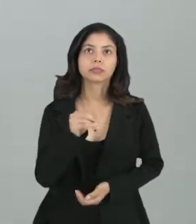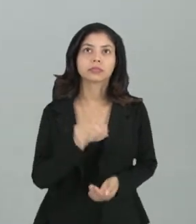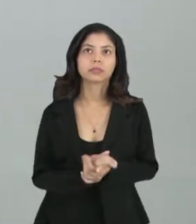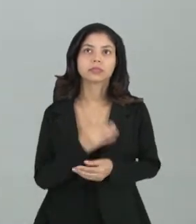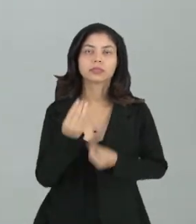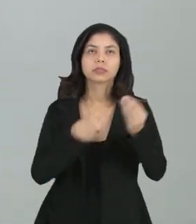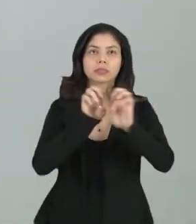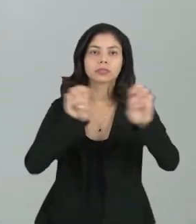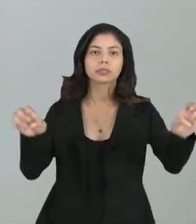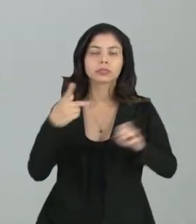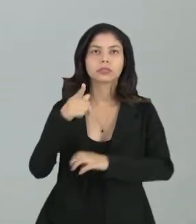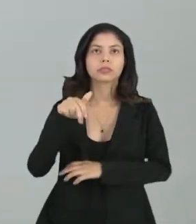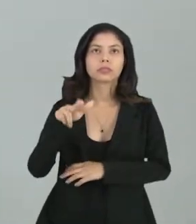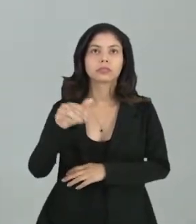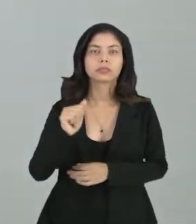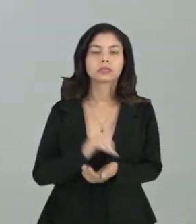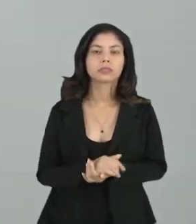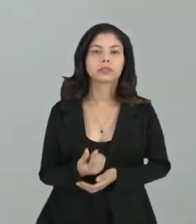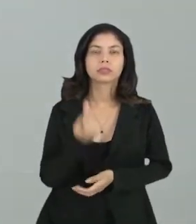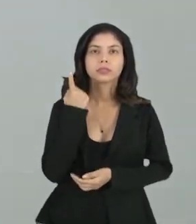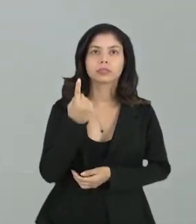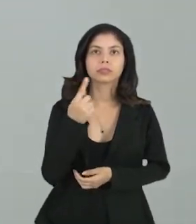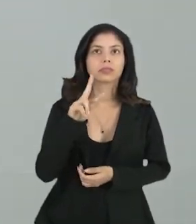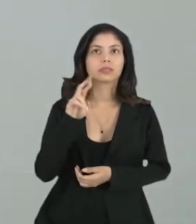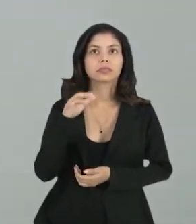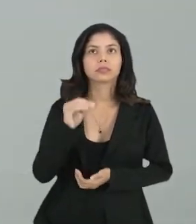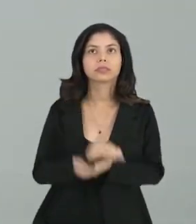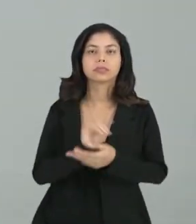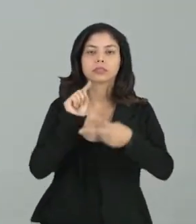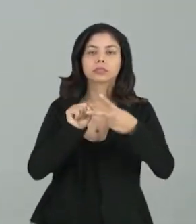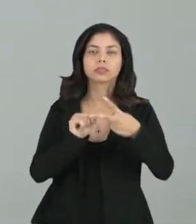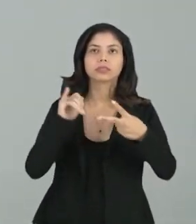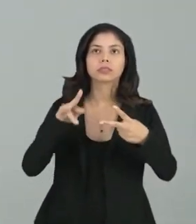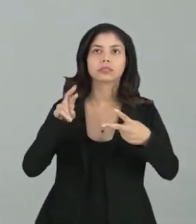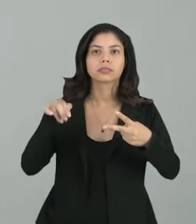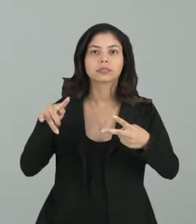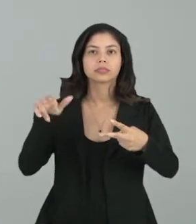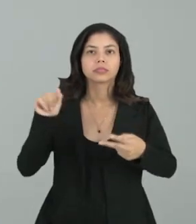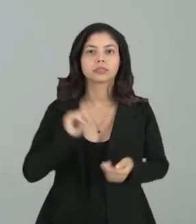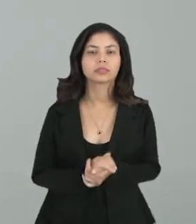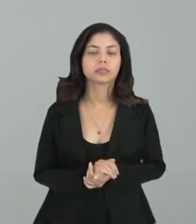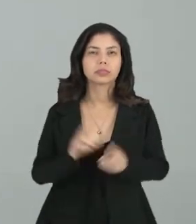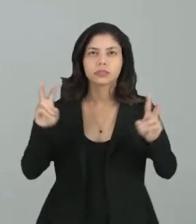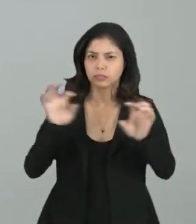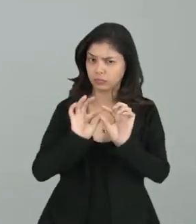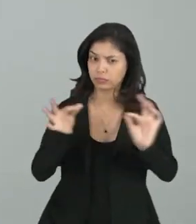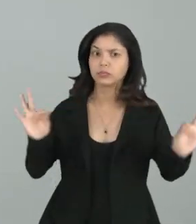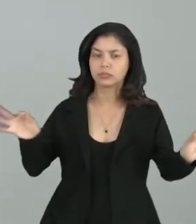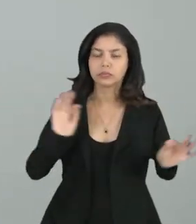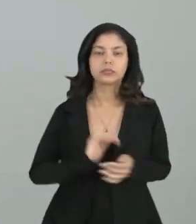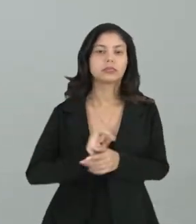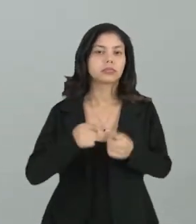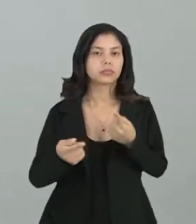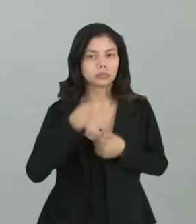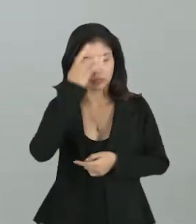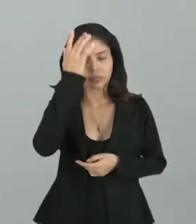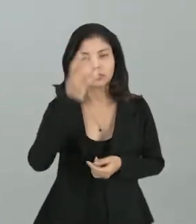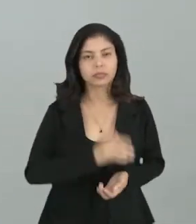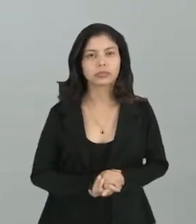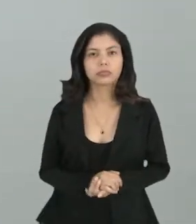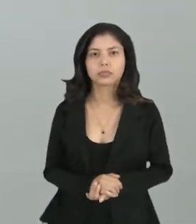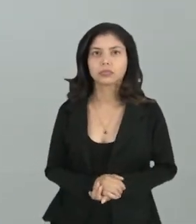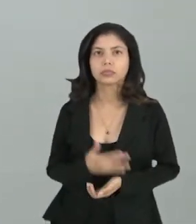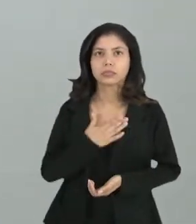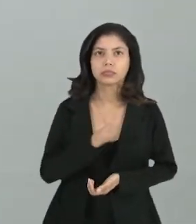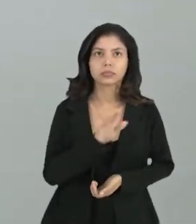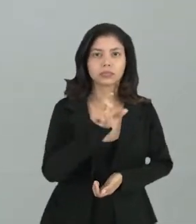como solução de uma equação polinomial do primeiro grau com duas incógnitas. Título grande, né? Mas é um conteúdo bem facinho. Meu